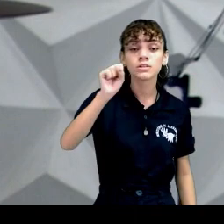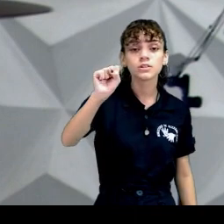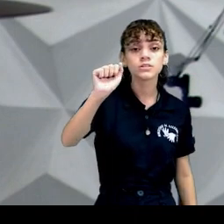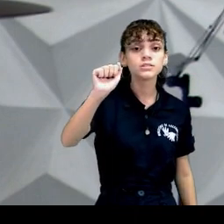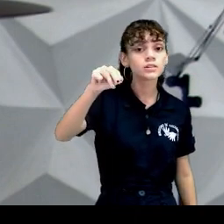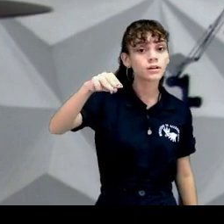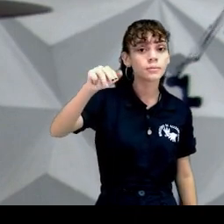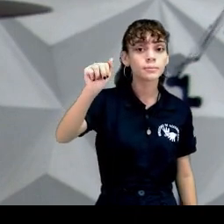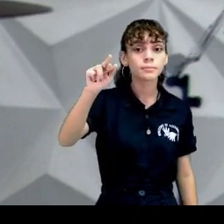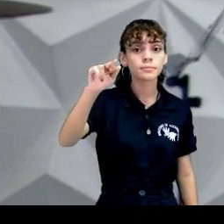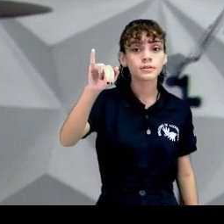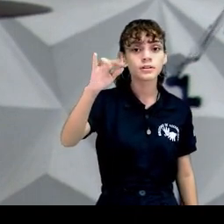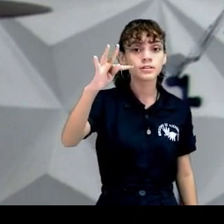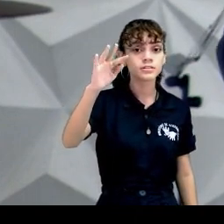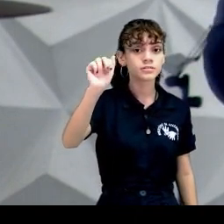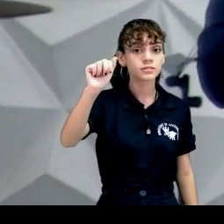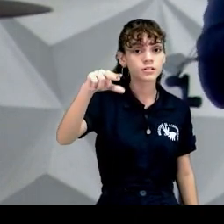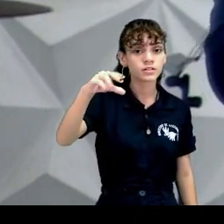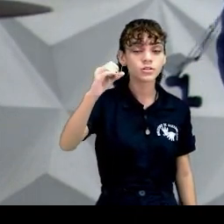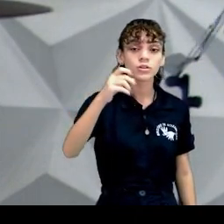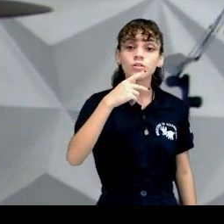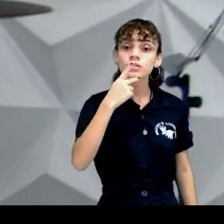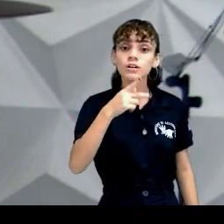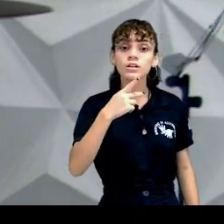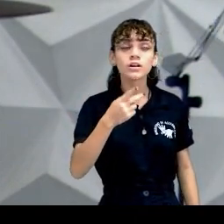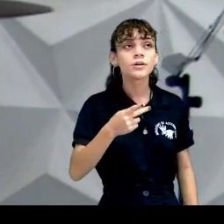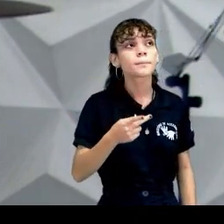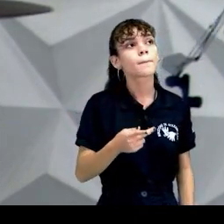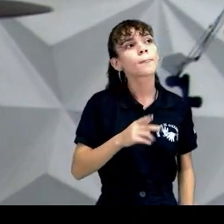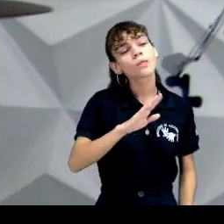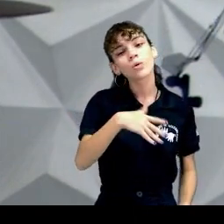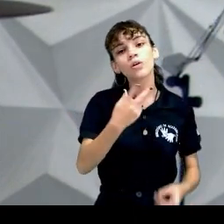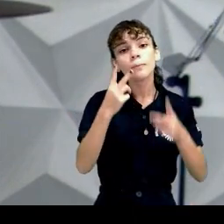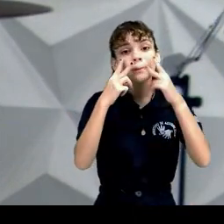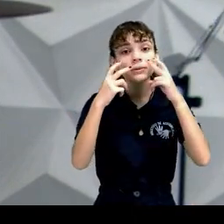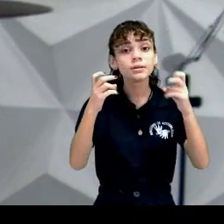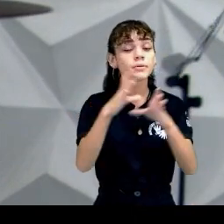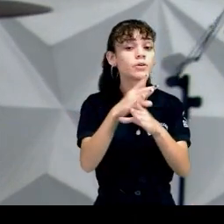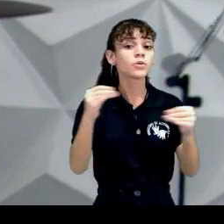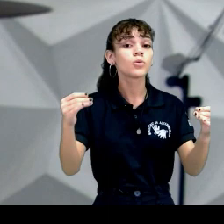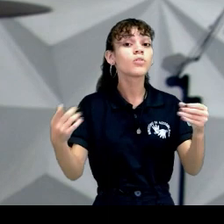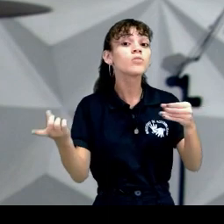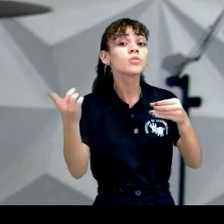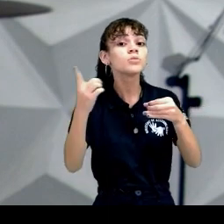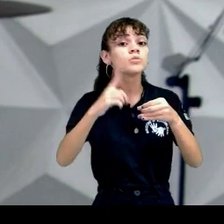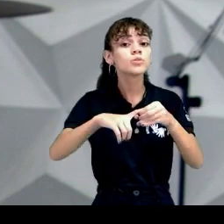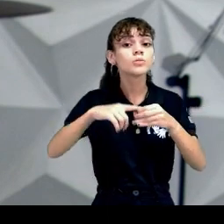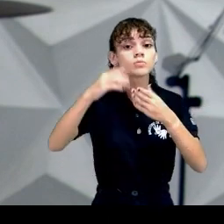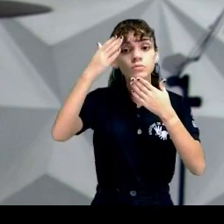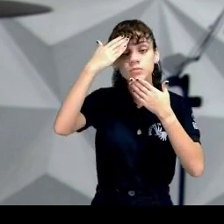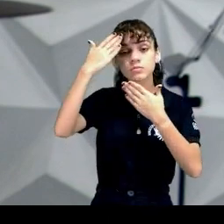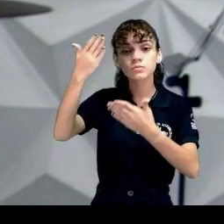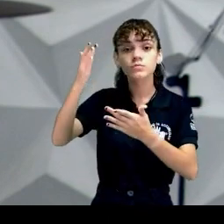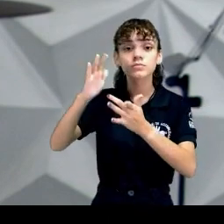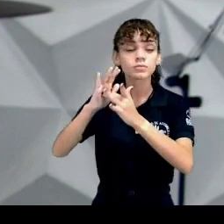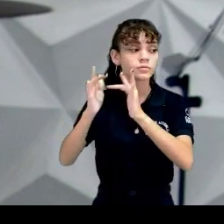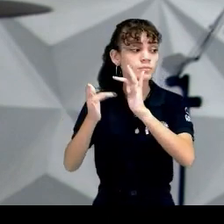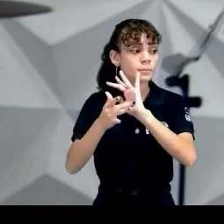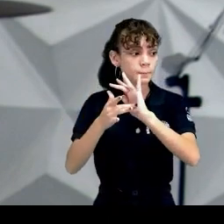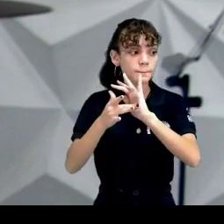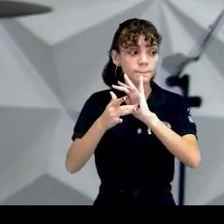9 seguiram o caminho. Foram até o sacerdote, até porque ao encontrar com o sacerdote, E o sacerdote, ele era como se fosse um